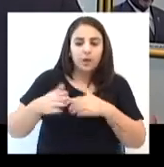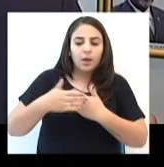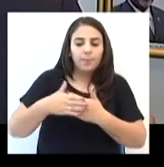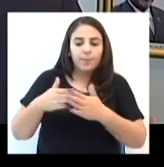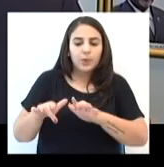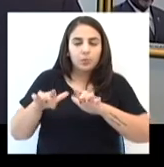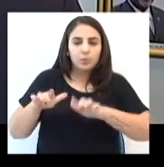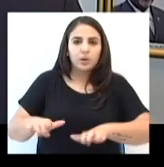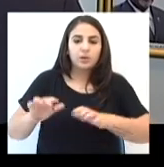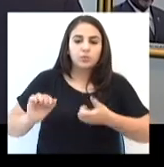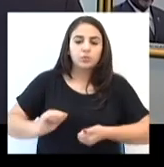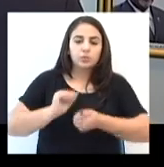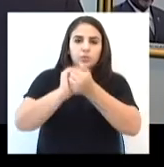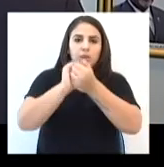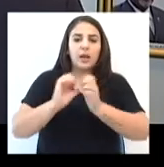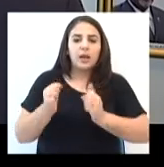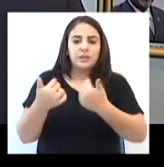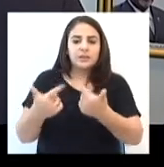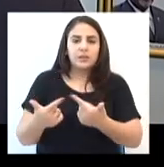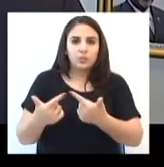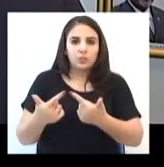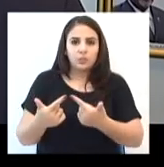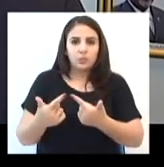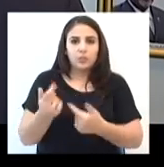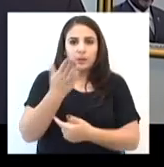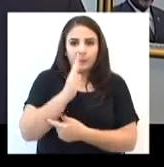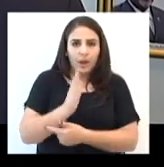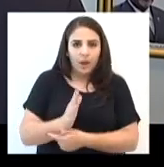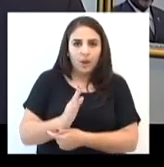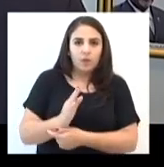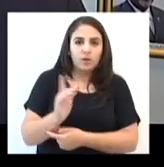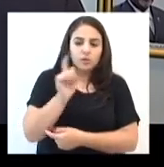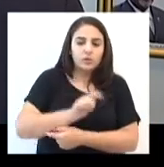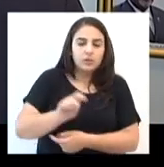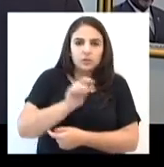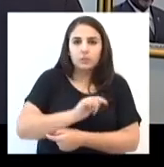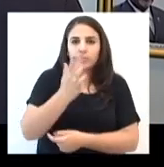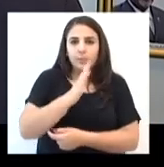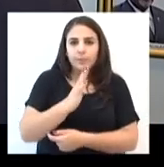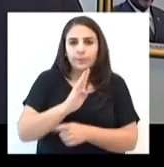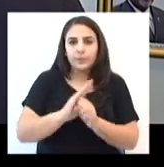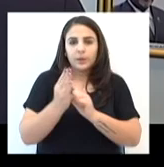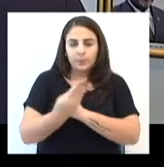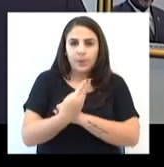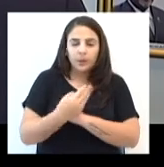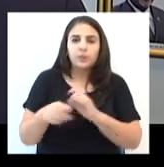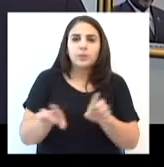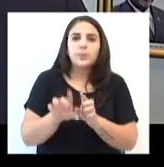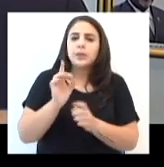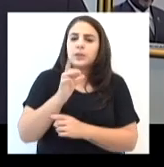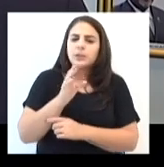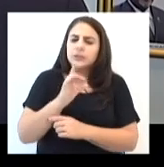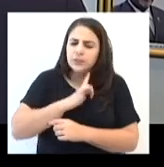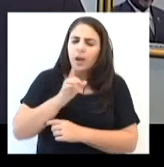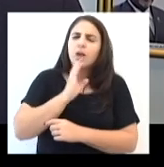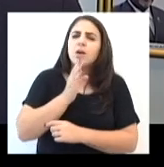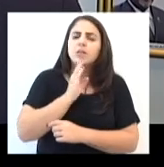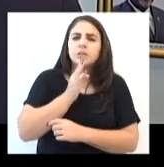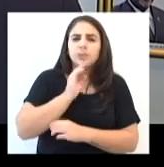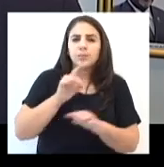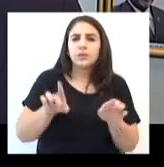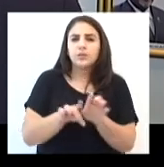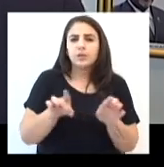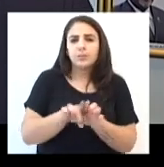junto à União das Associações de Bairro, para que a população tome conhecimento e principalmente se